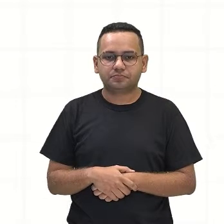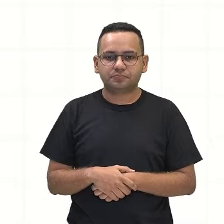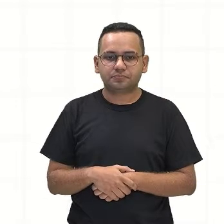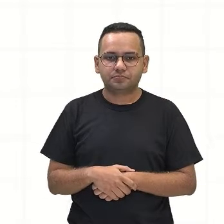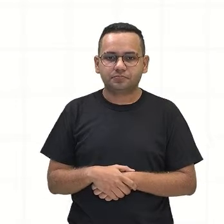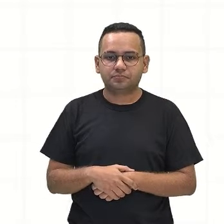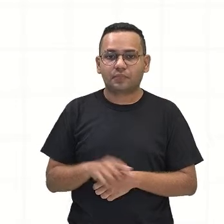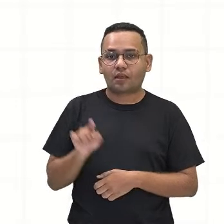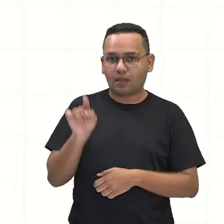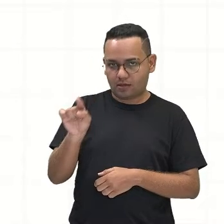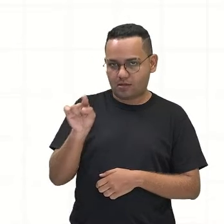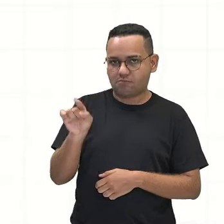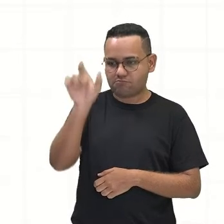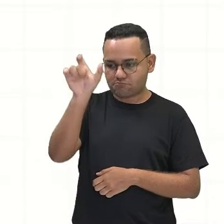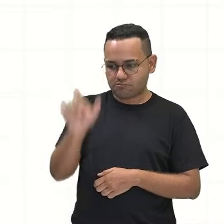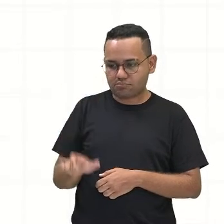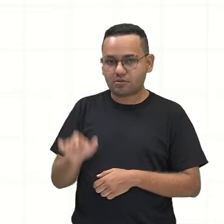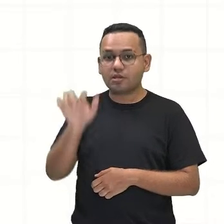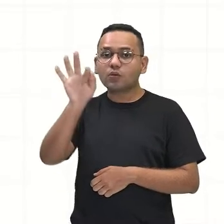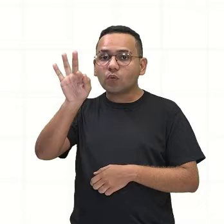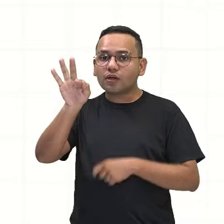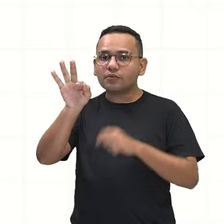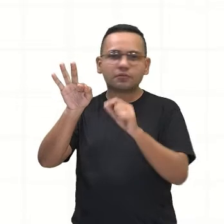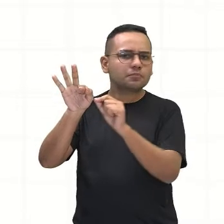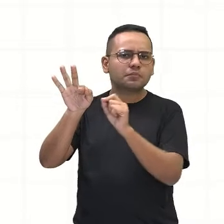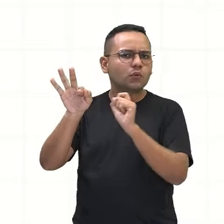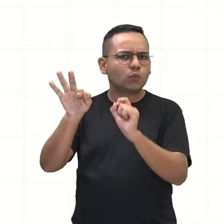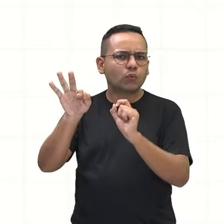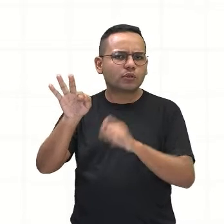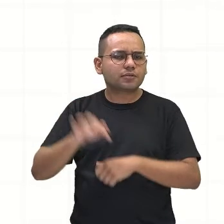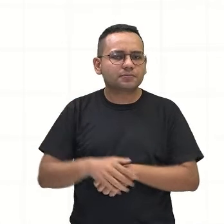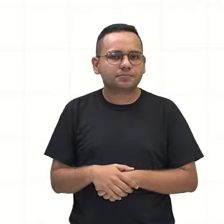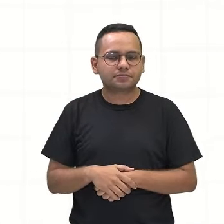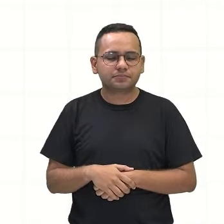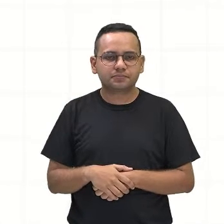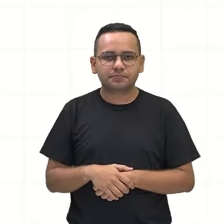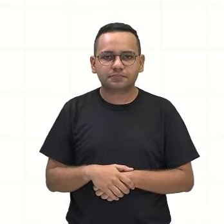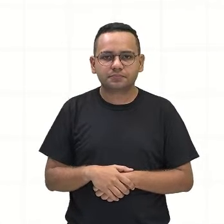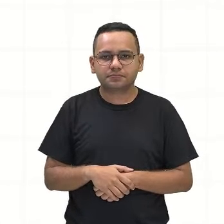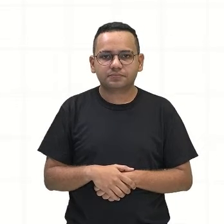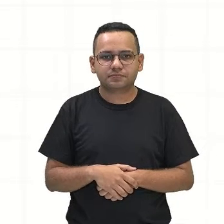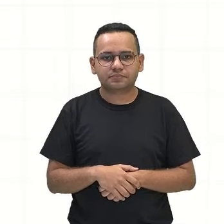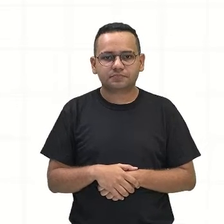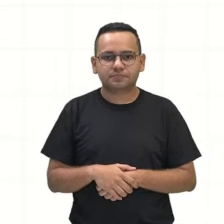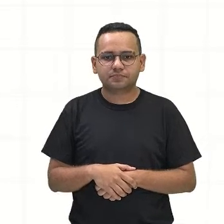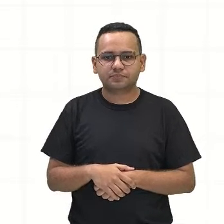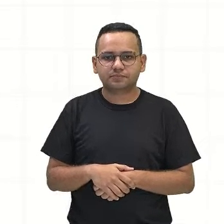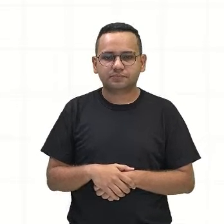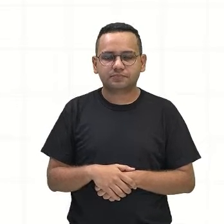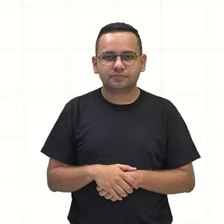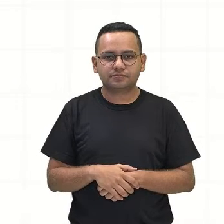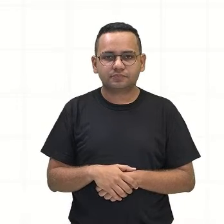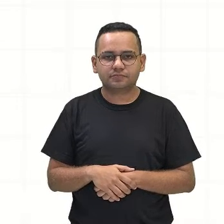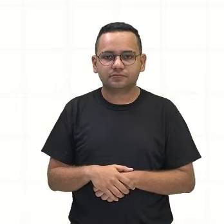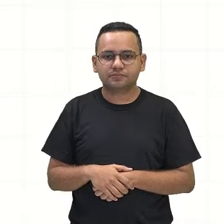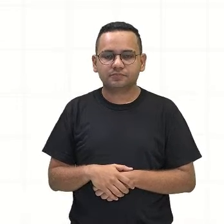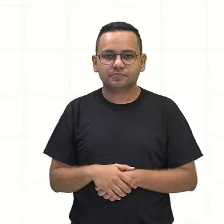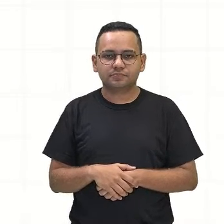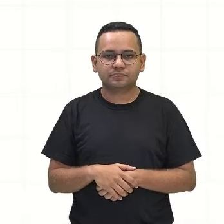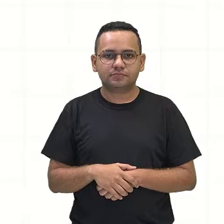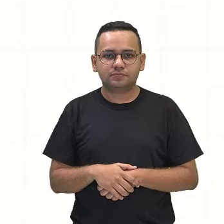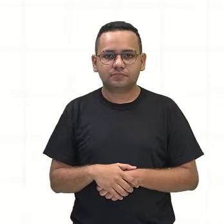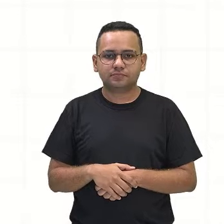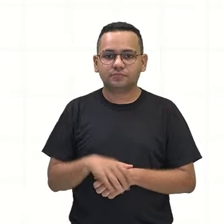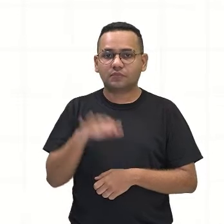Na segunda coluna tem o Fzinho, que nós vimos agora. O que é o Fzinho? Esse F minúsculo está dizendo que é